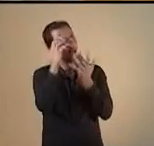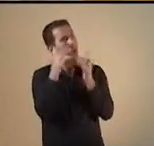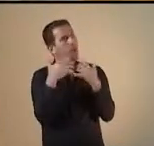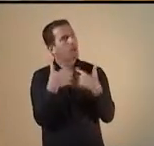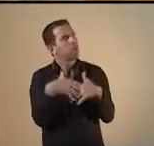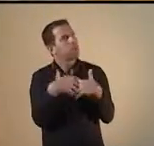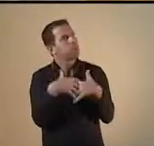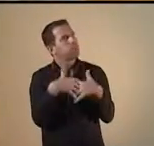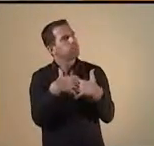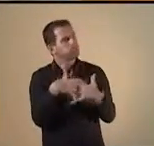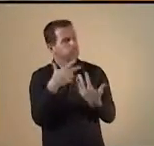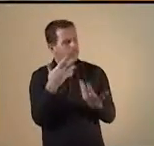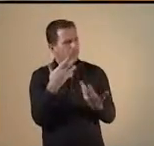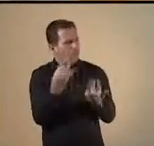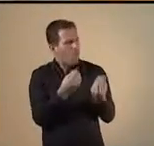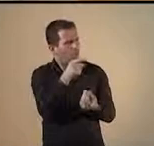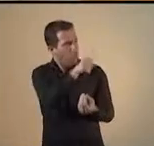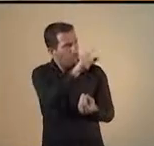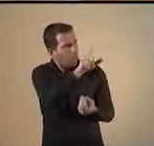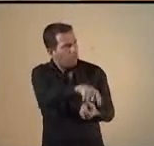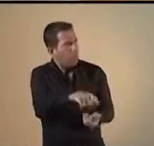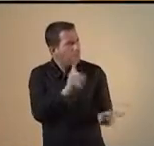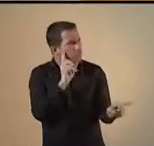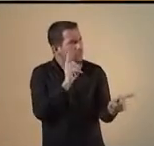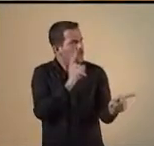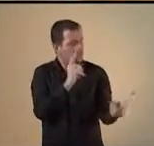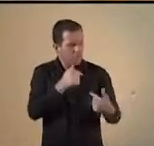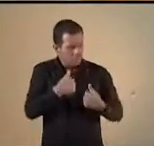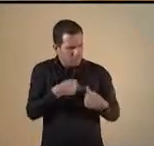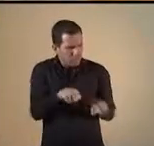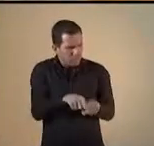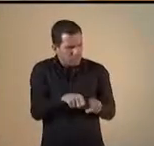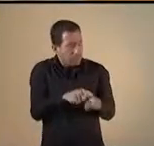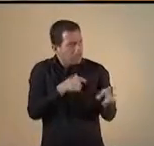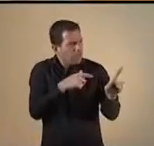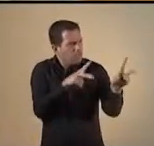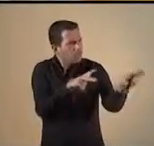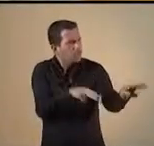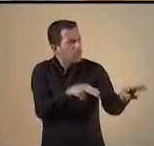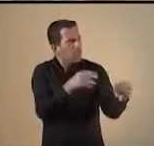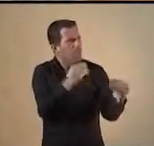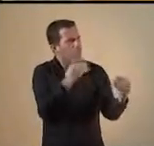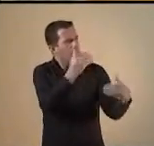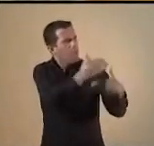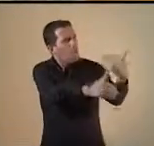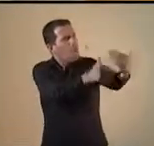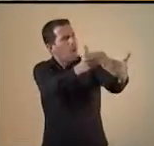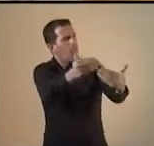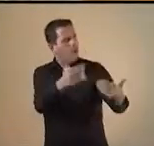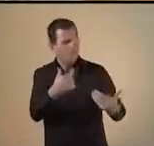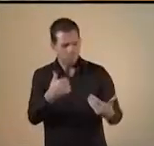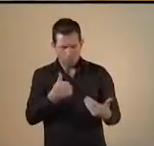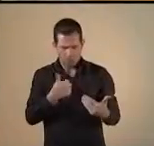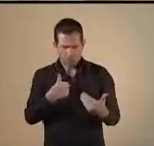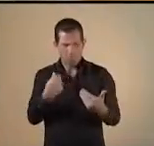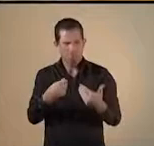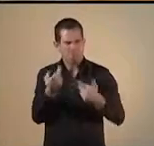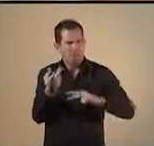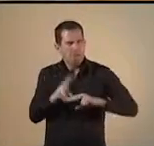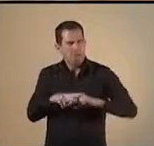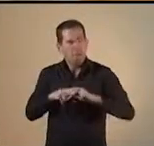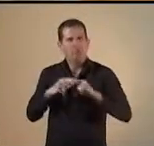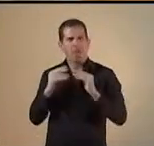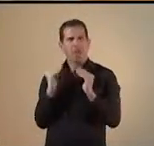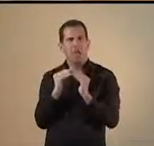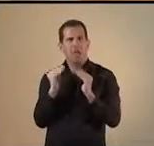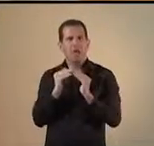eu, né? E elas estão tendo um contato social, uma vida social, e eu tenho que ficar